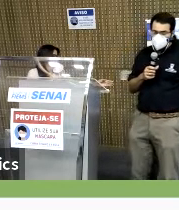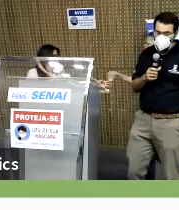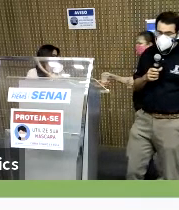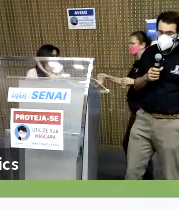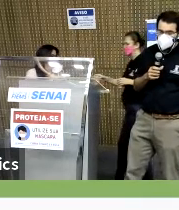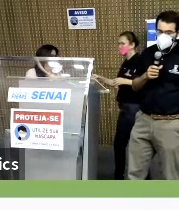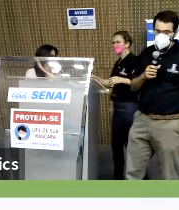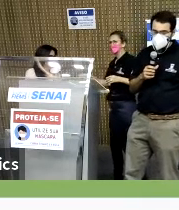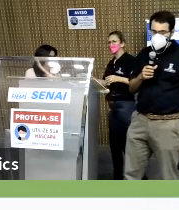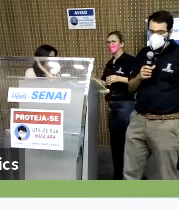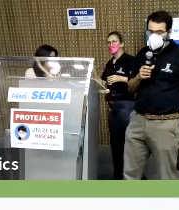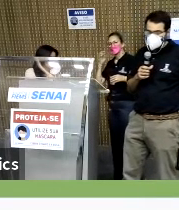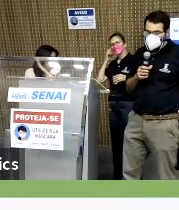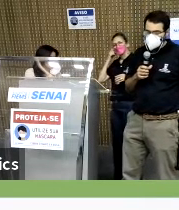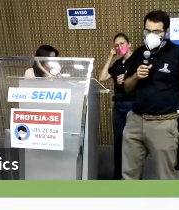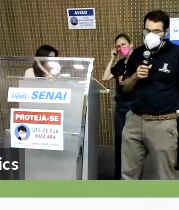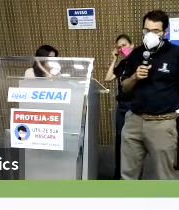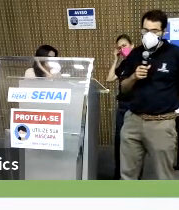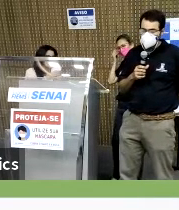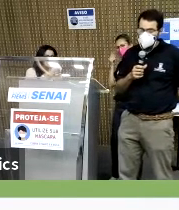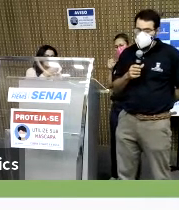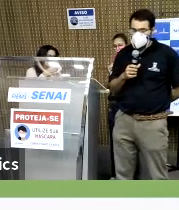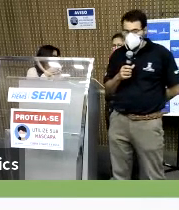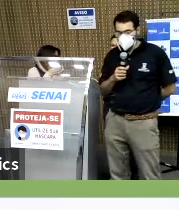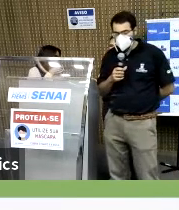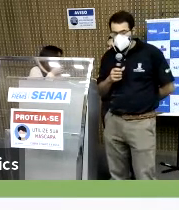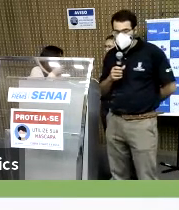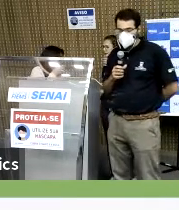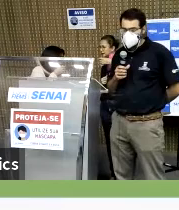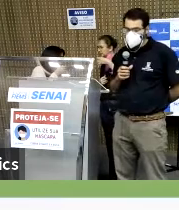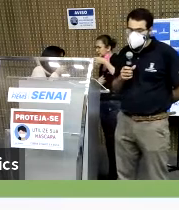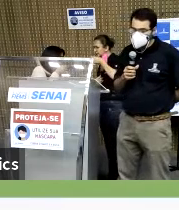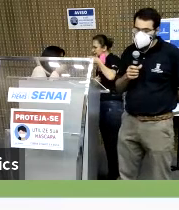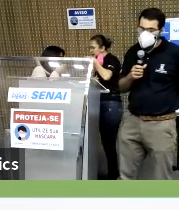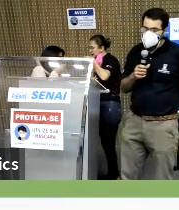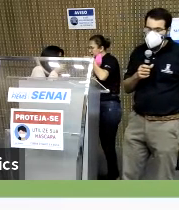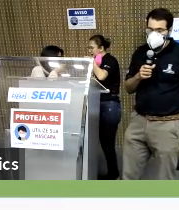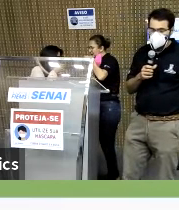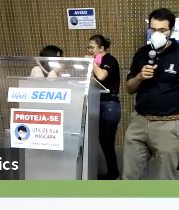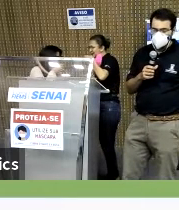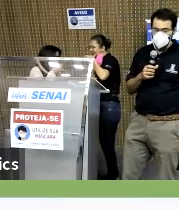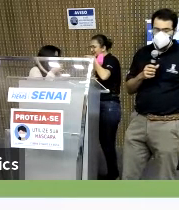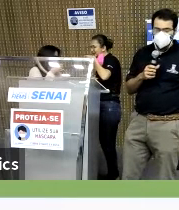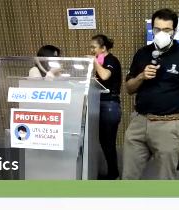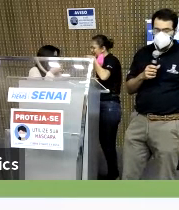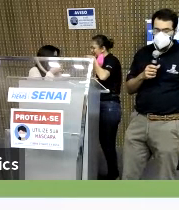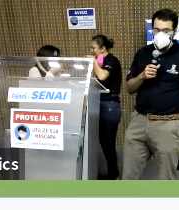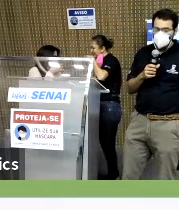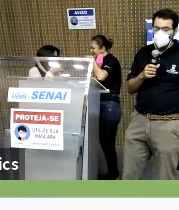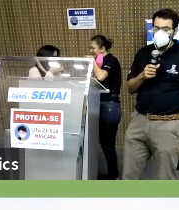odontologia, no primeiro quadrimestre, 22,5%, pulando para 26,5%, teve uma queda